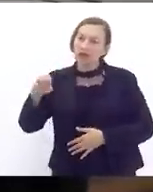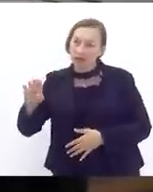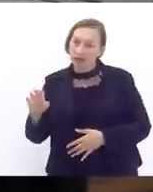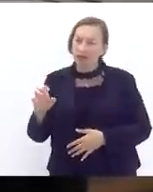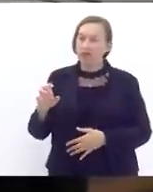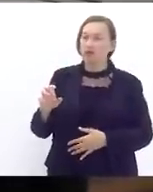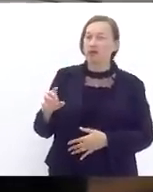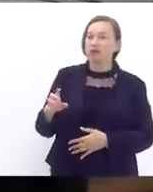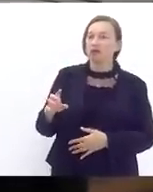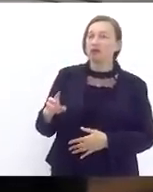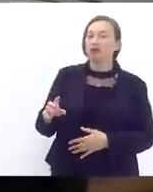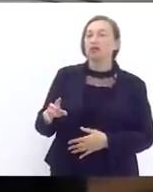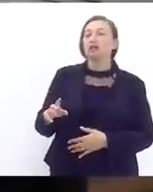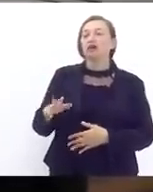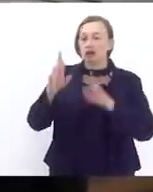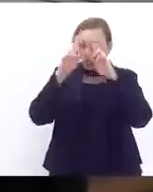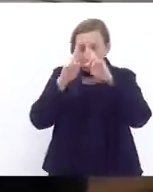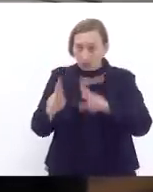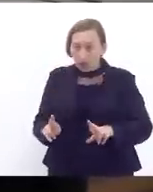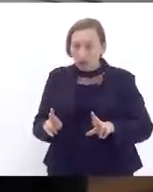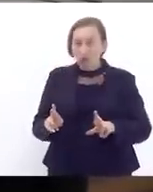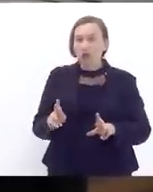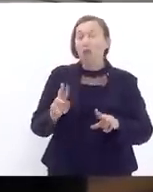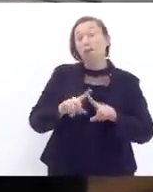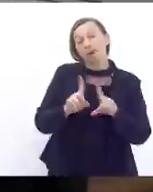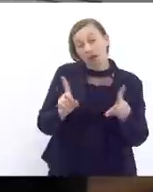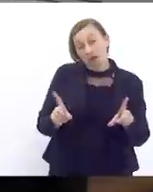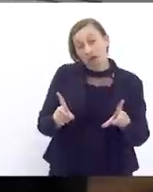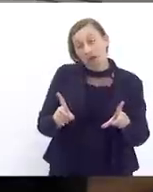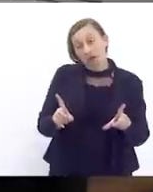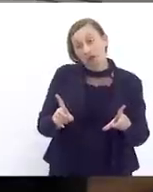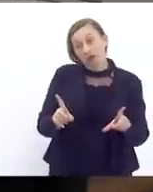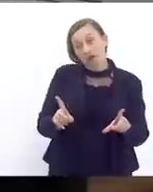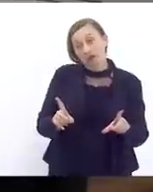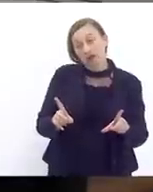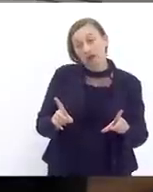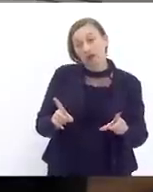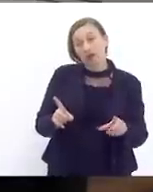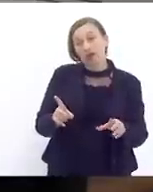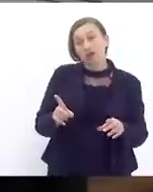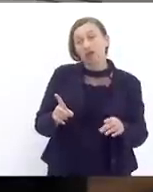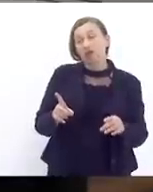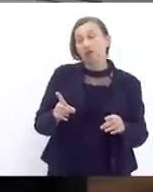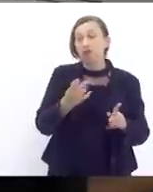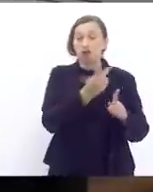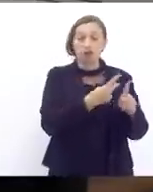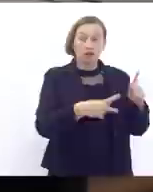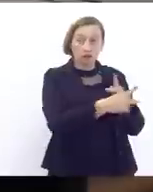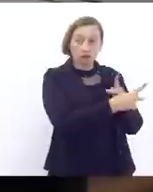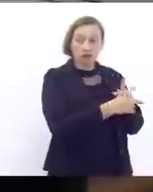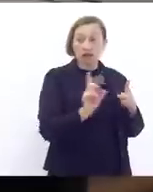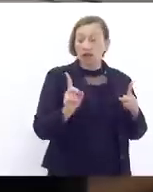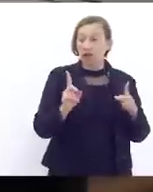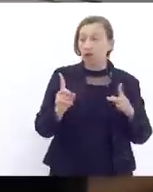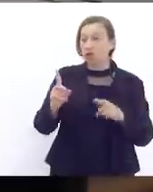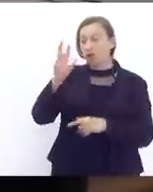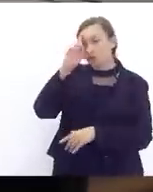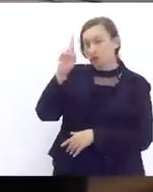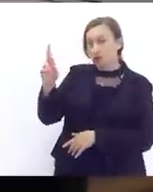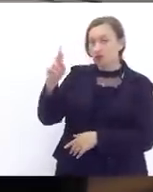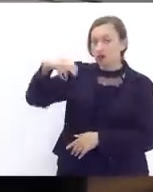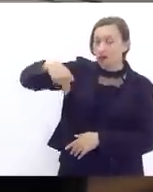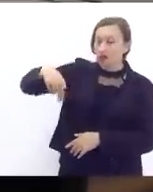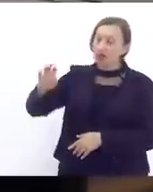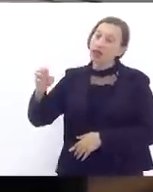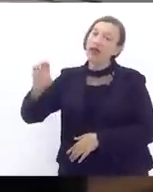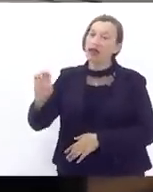tá entendo o respeito Tá mas eu tô tratando com o rio previdência não com Guilherme servidor